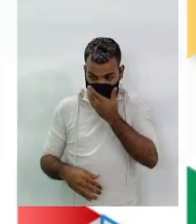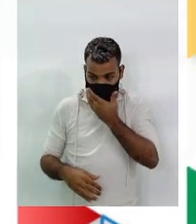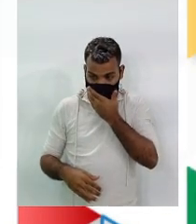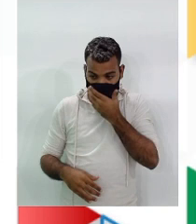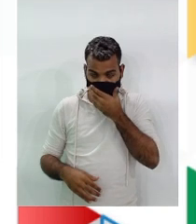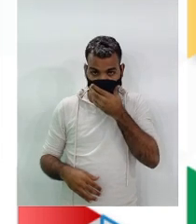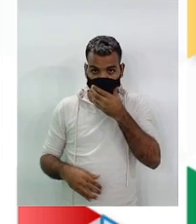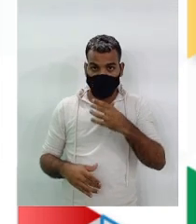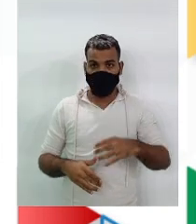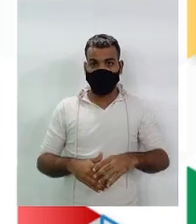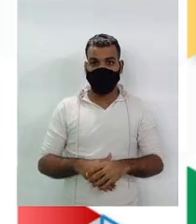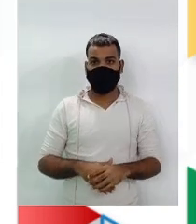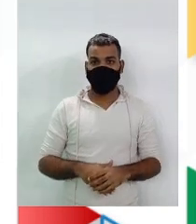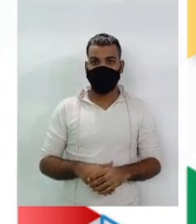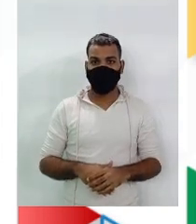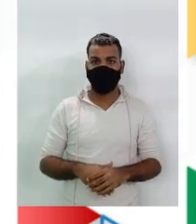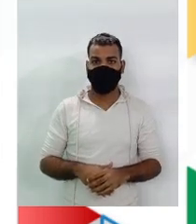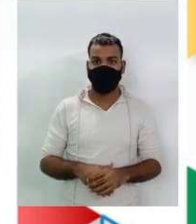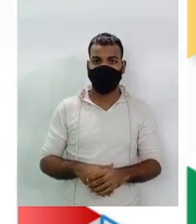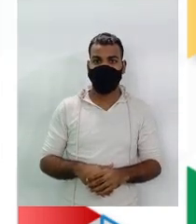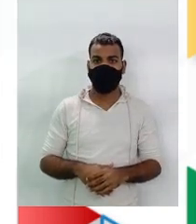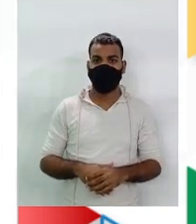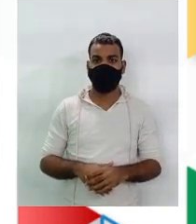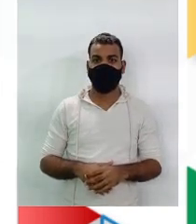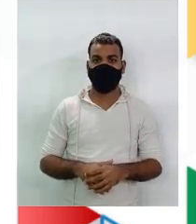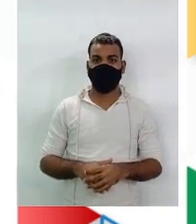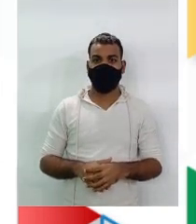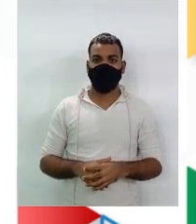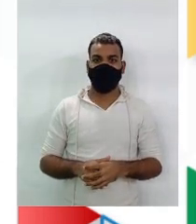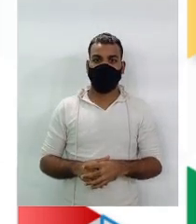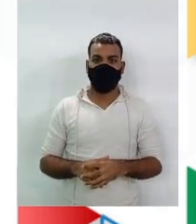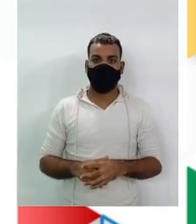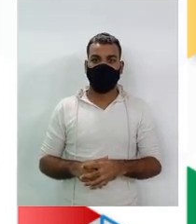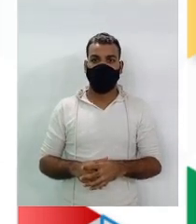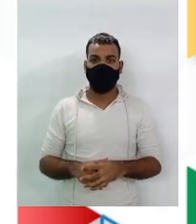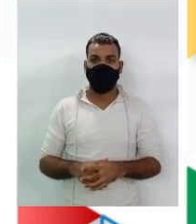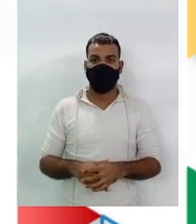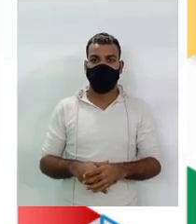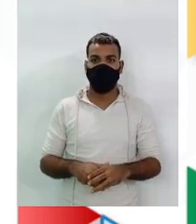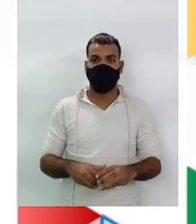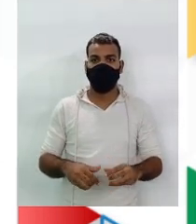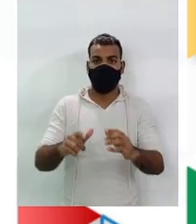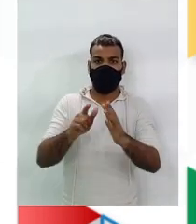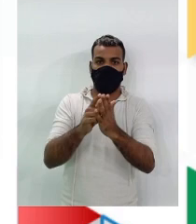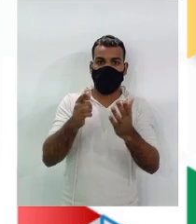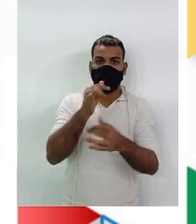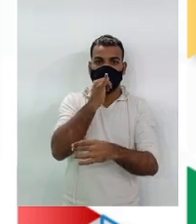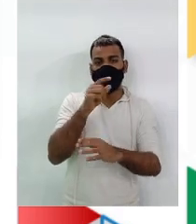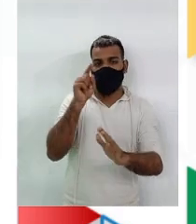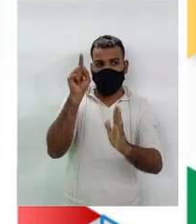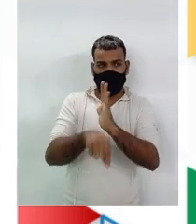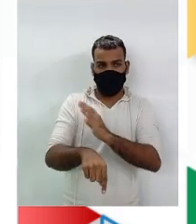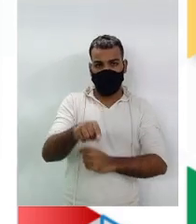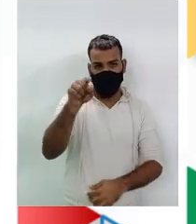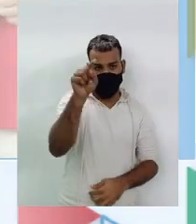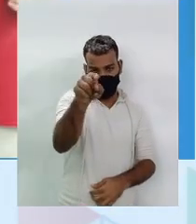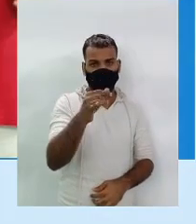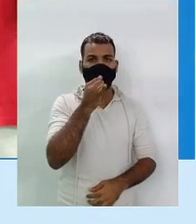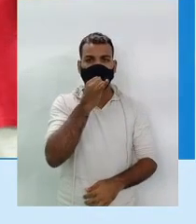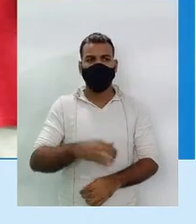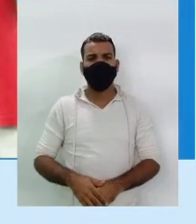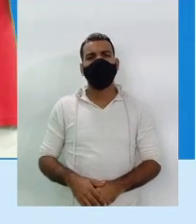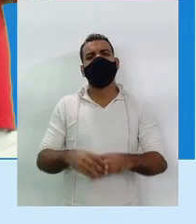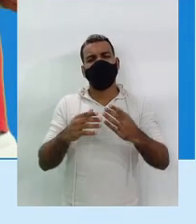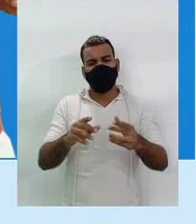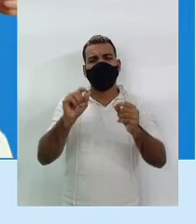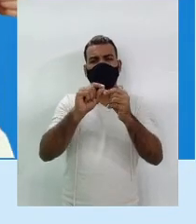as perguntas do jornalismo. Vocês podem me fazer, por que isso? Quando eu pergunto a vocês que